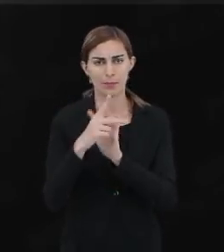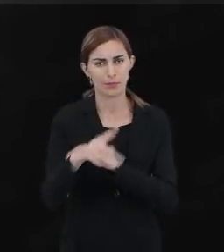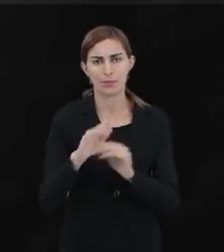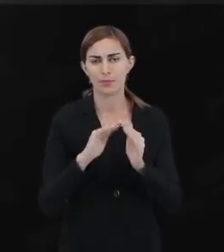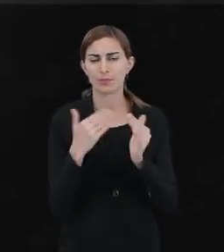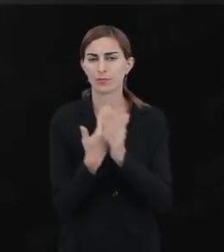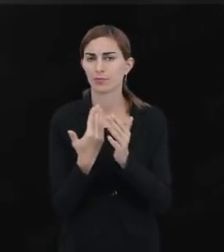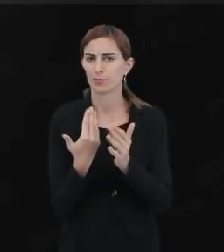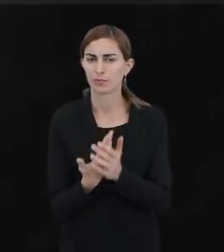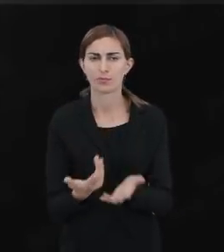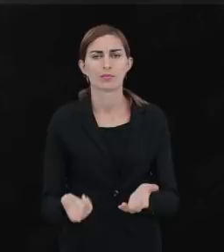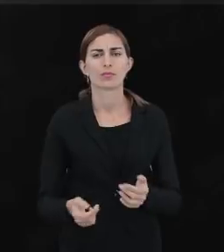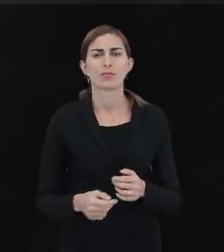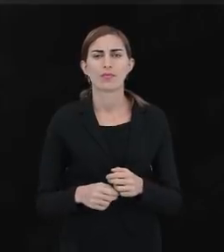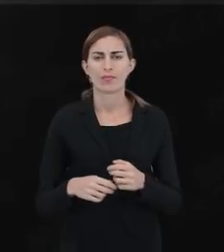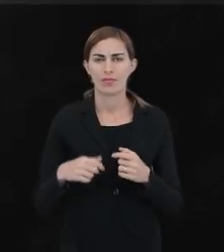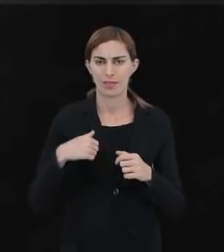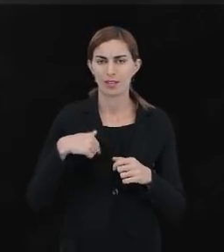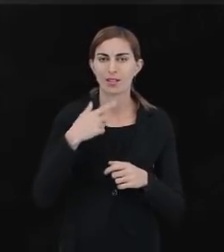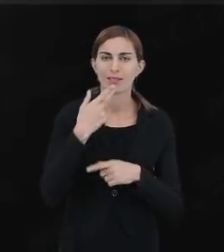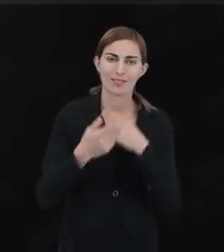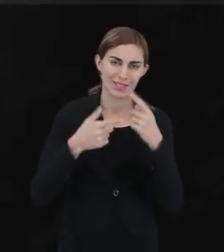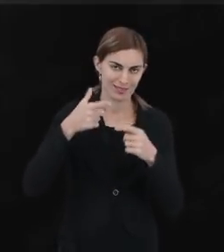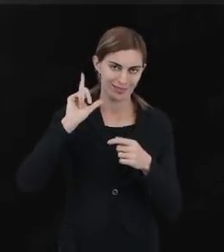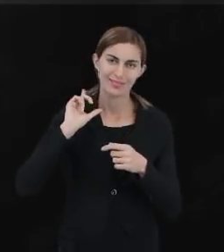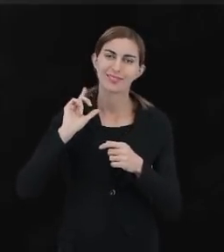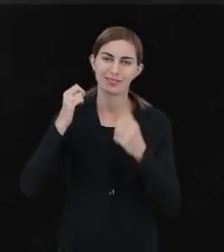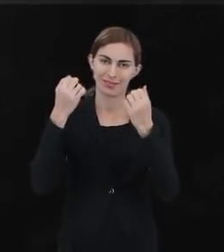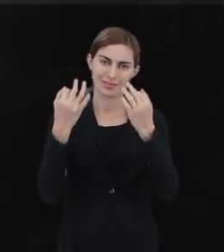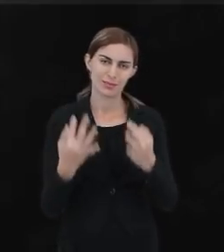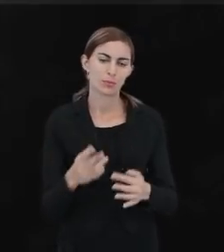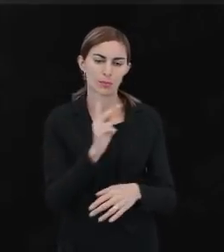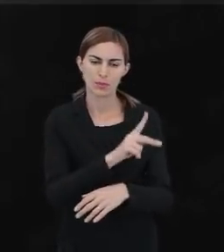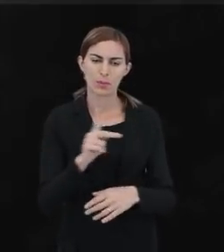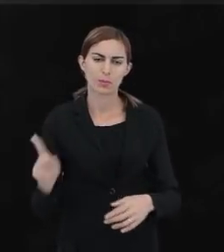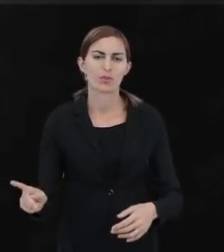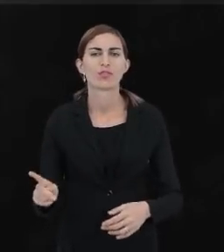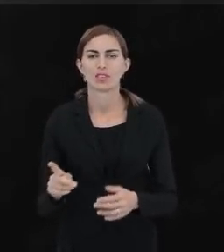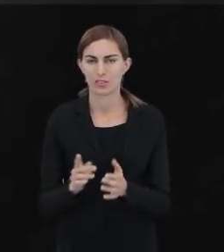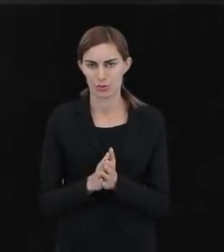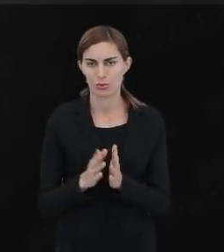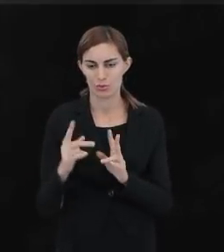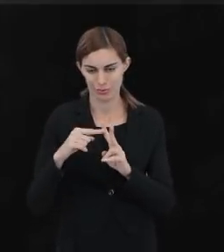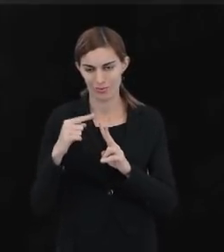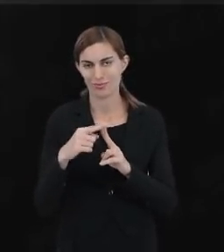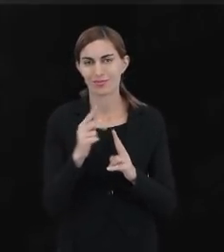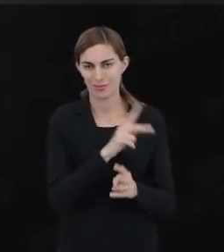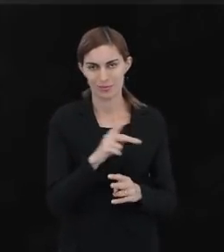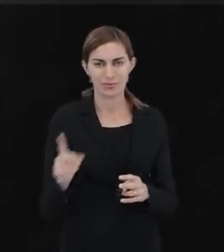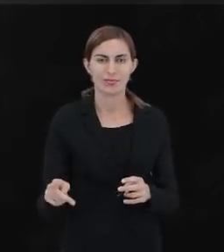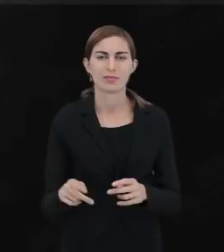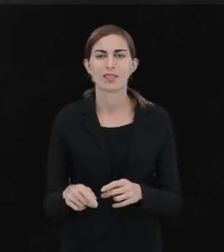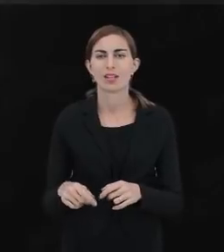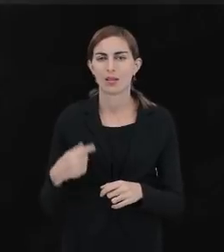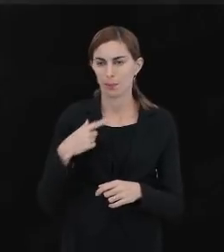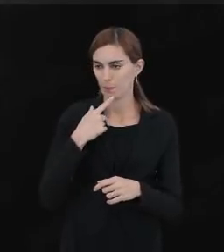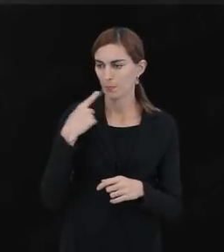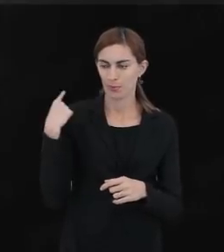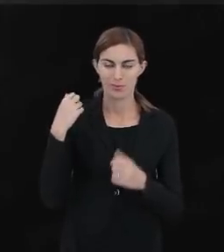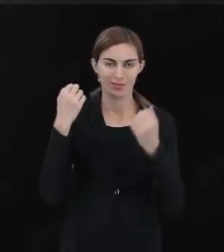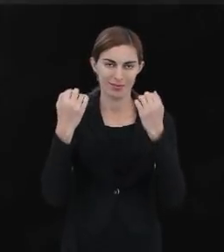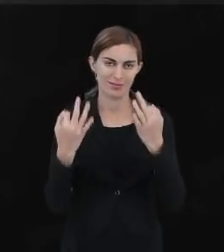então essa tessitura que nós falamos anteriormente que a professora heloísa que o professor também há pouco